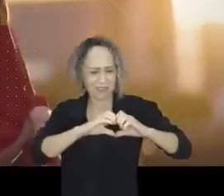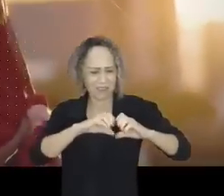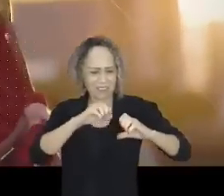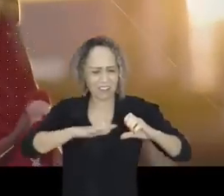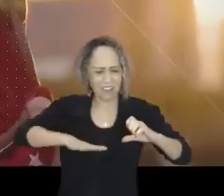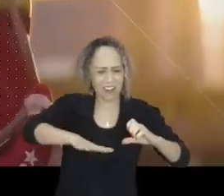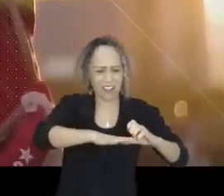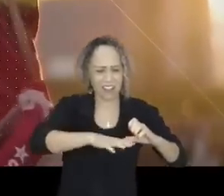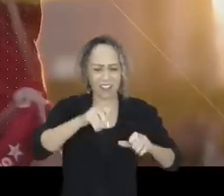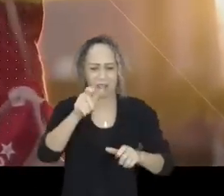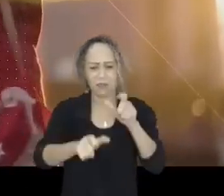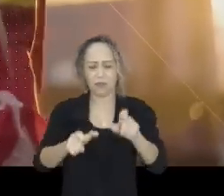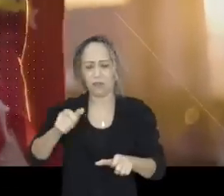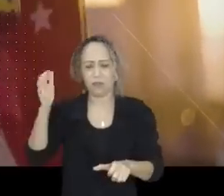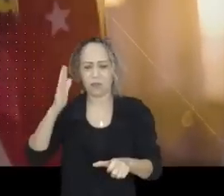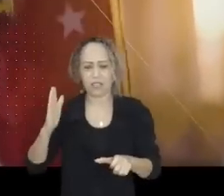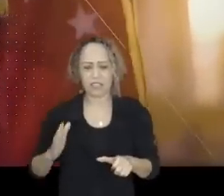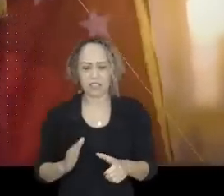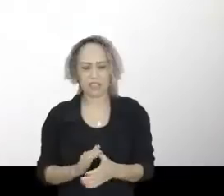das brasileiras.